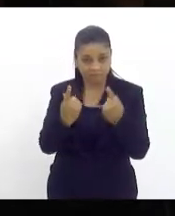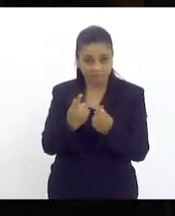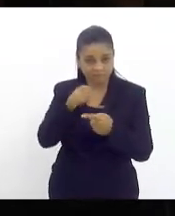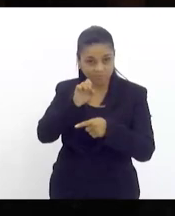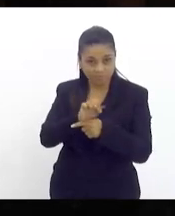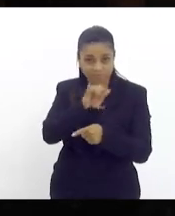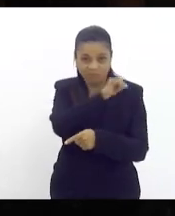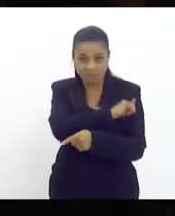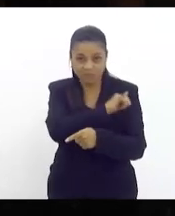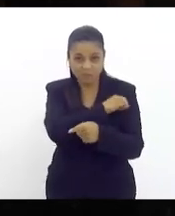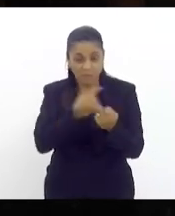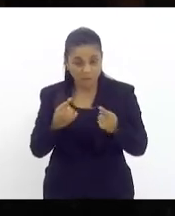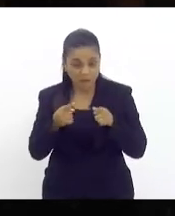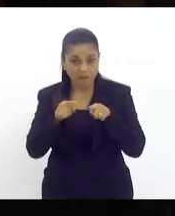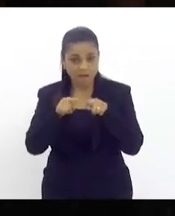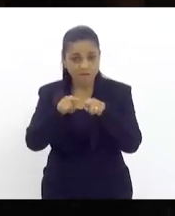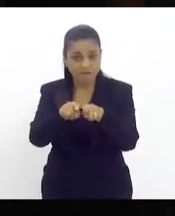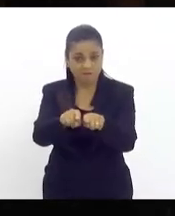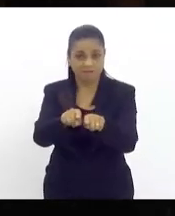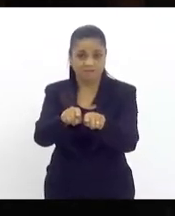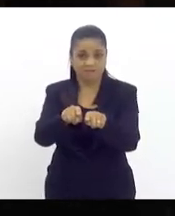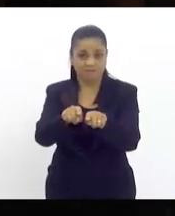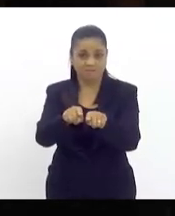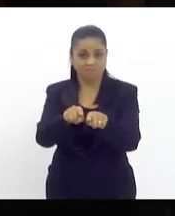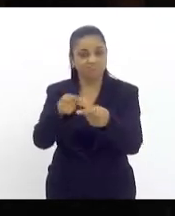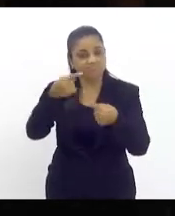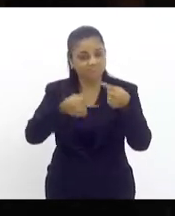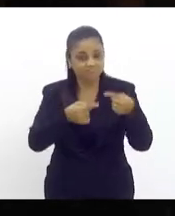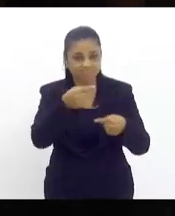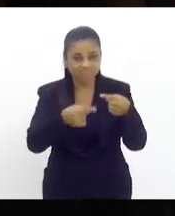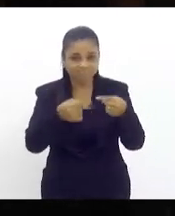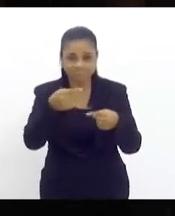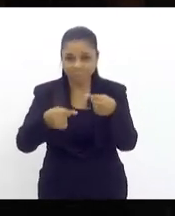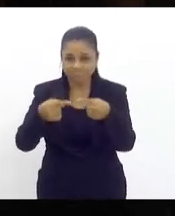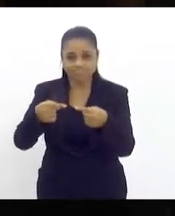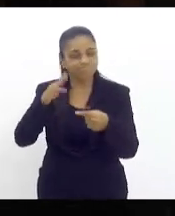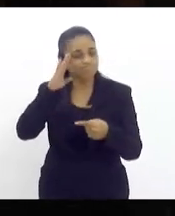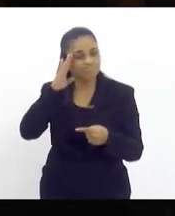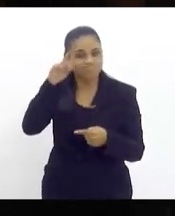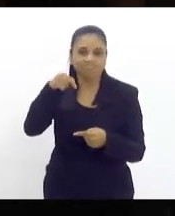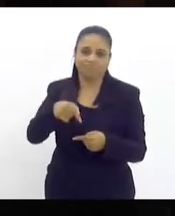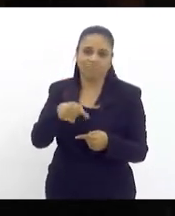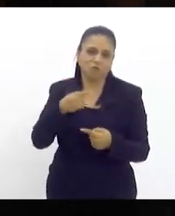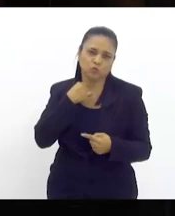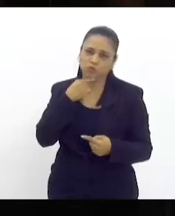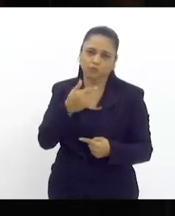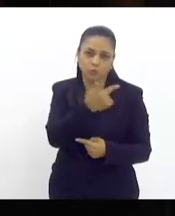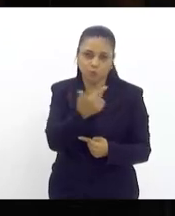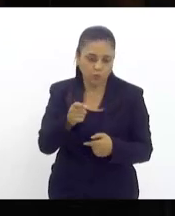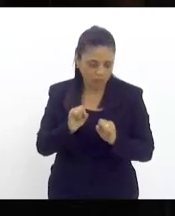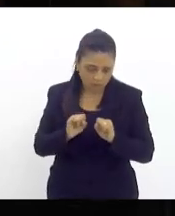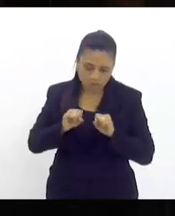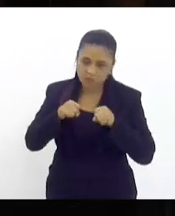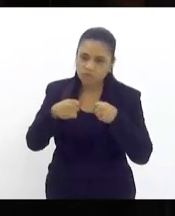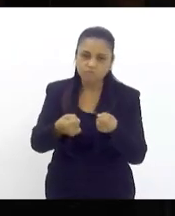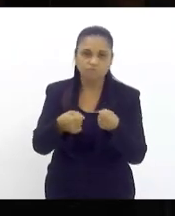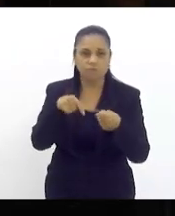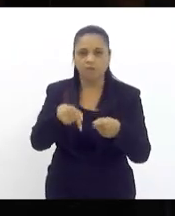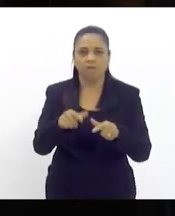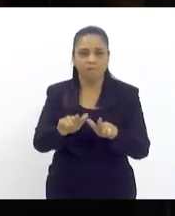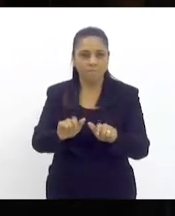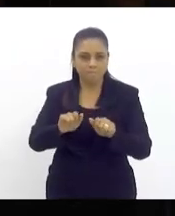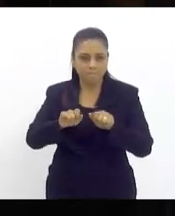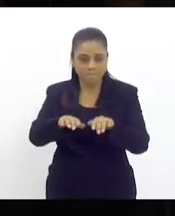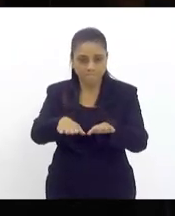do Rio de Janeiro ser uma parceira diante desses debates é Central eu não tenho dúvida dos esforços aqui empreendidos